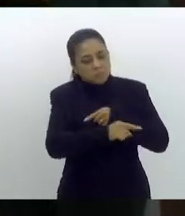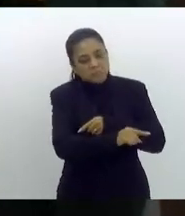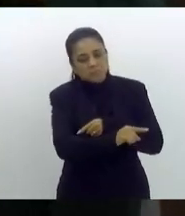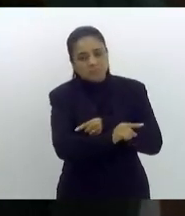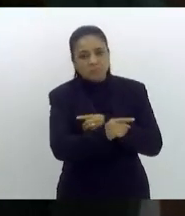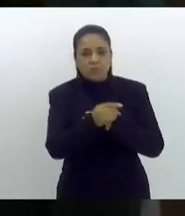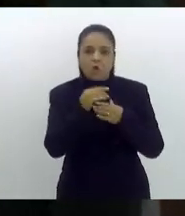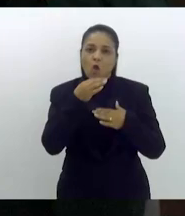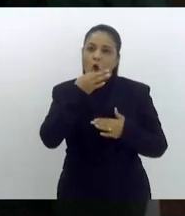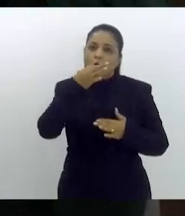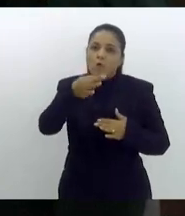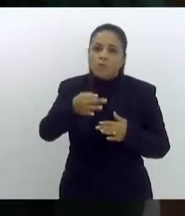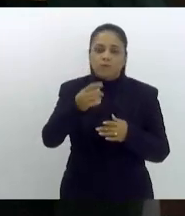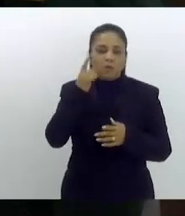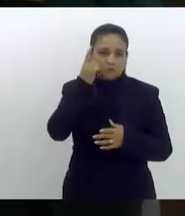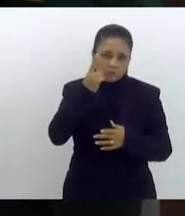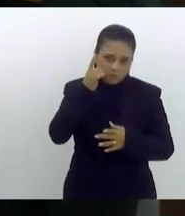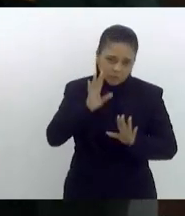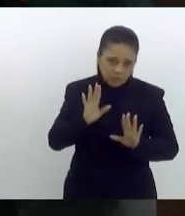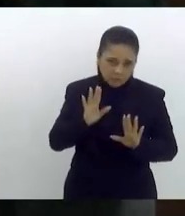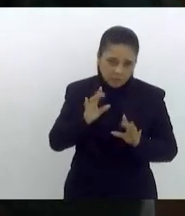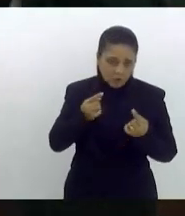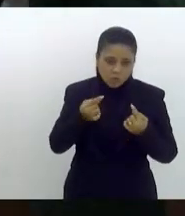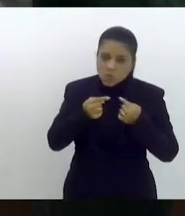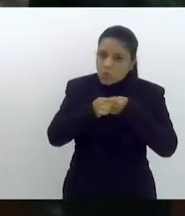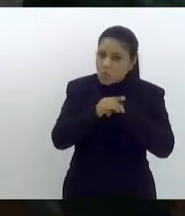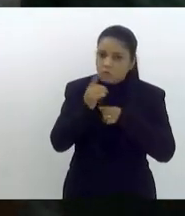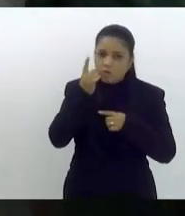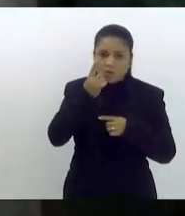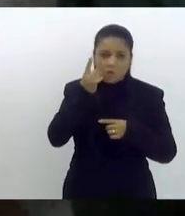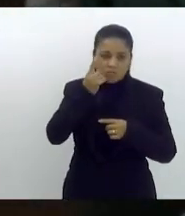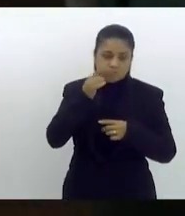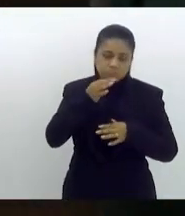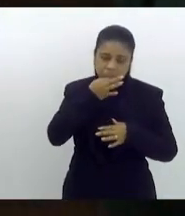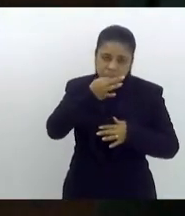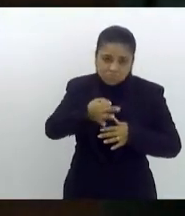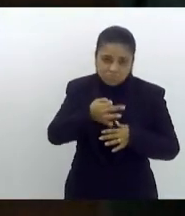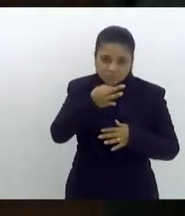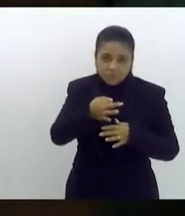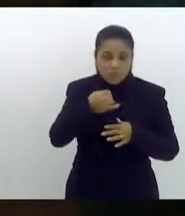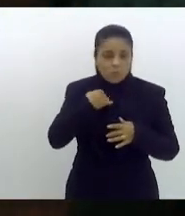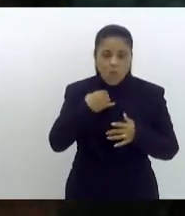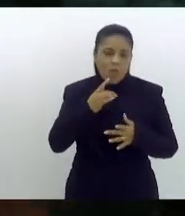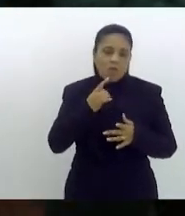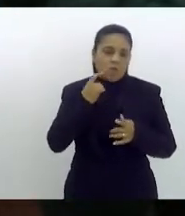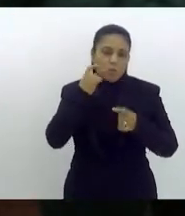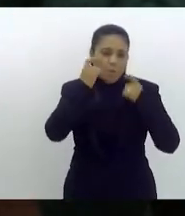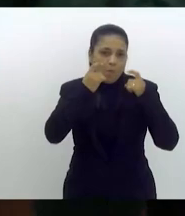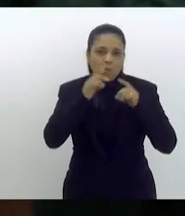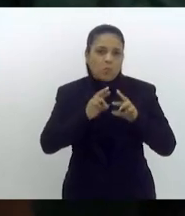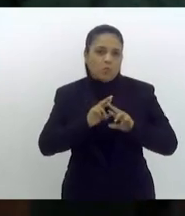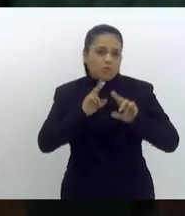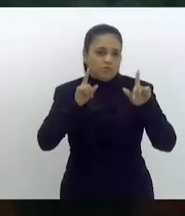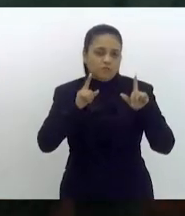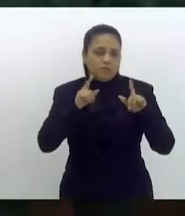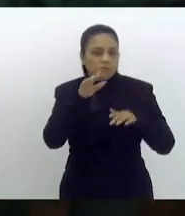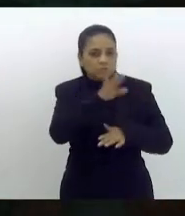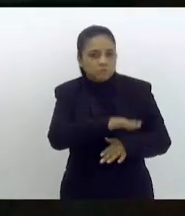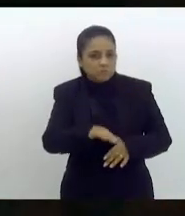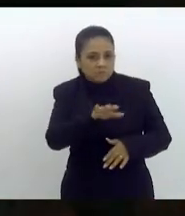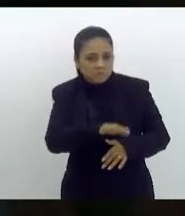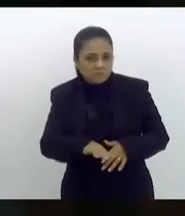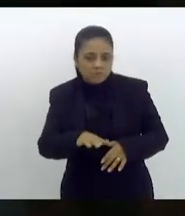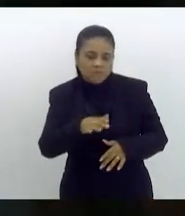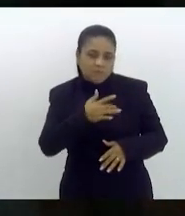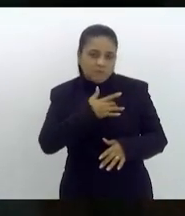mas por não me preocupar com a saúde das crianças de maneira nenhuma eu sou pai de